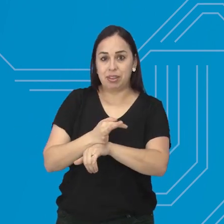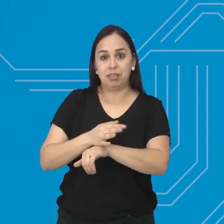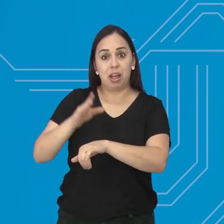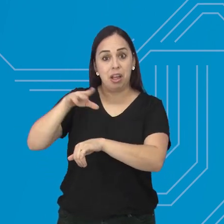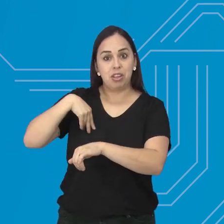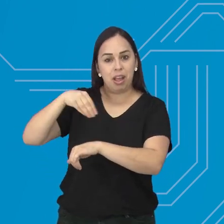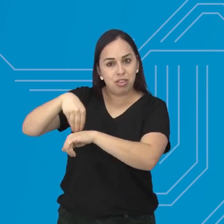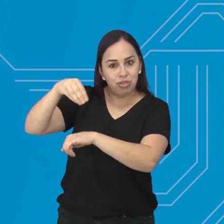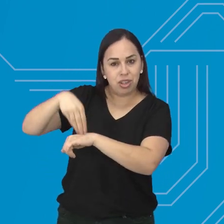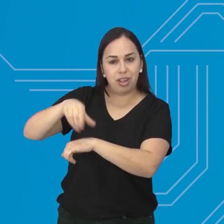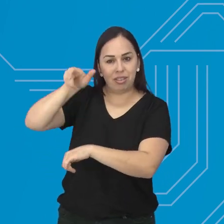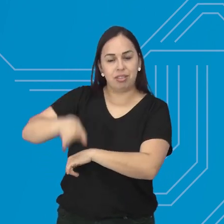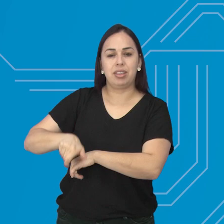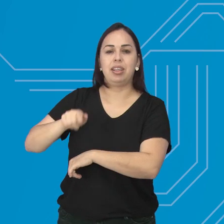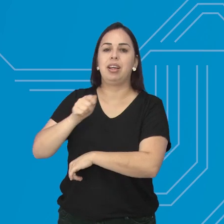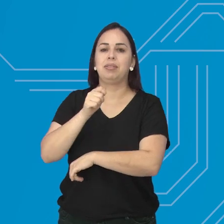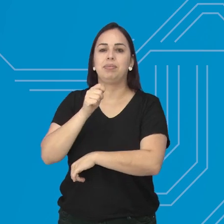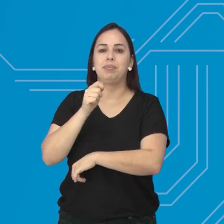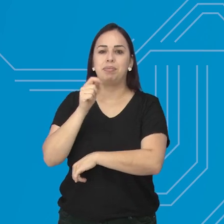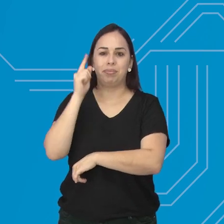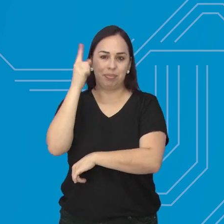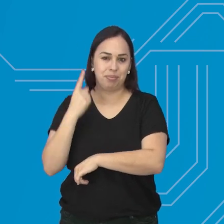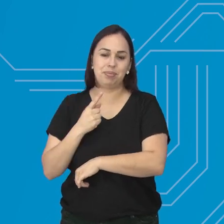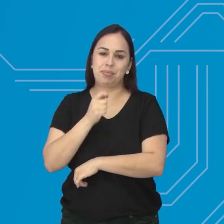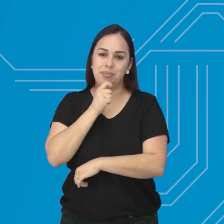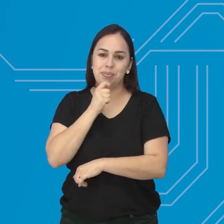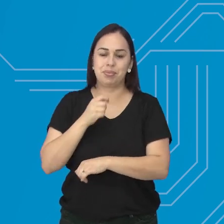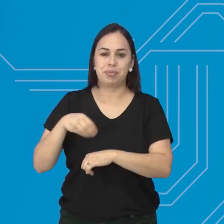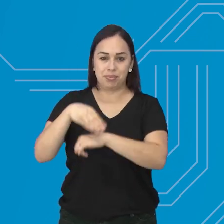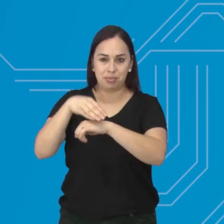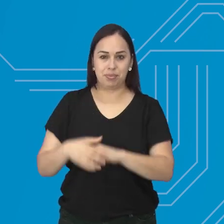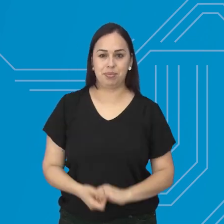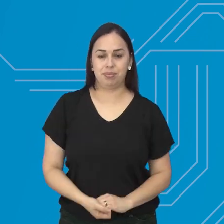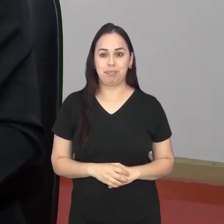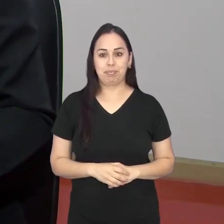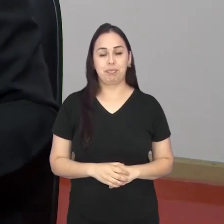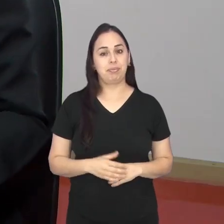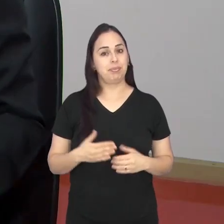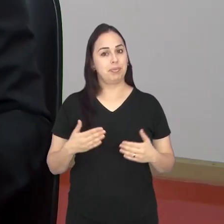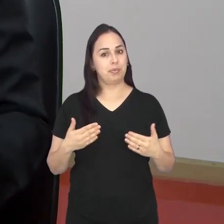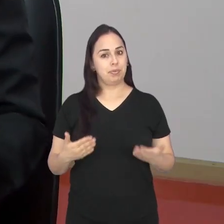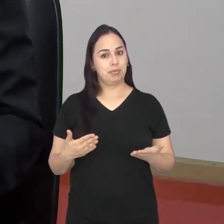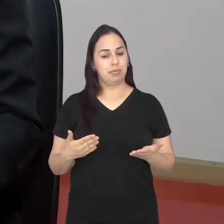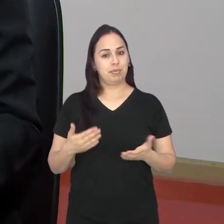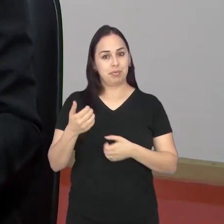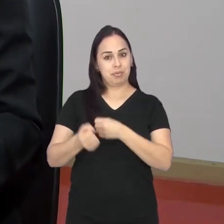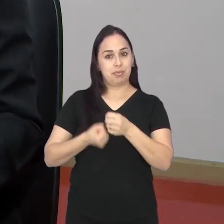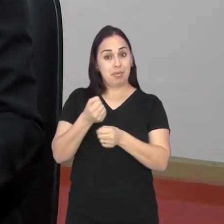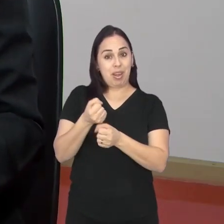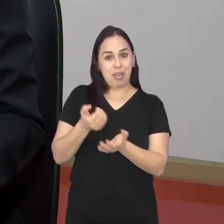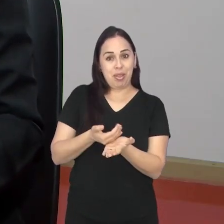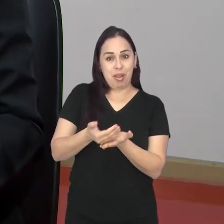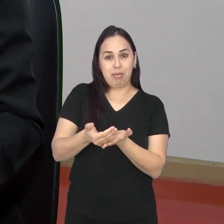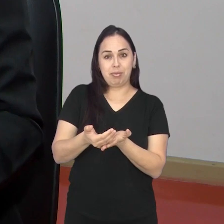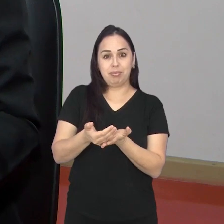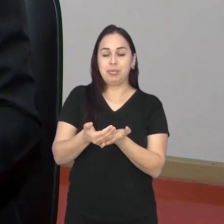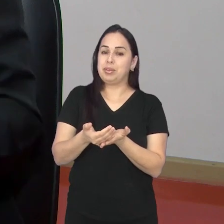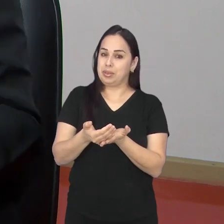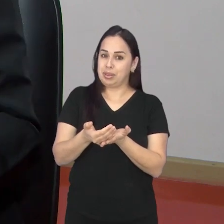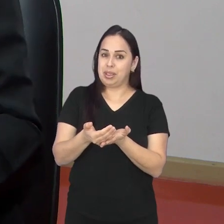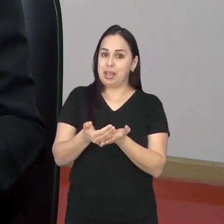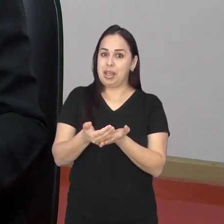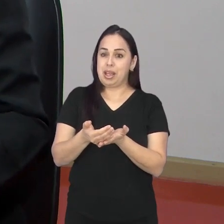de cabeça, fica de olho nas dicas que a repórter Tamires Vick separou para a gente. O começo de um novo ano costuma ser um momento